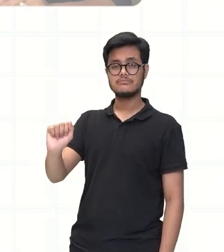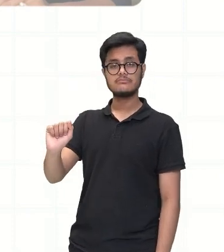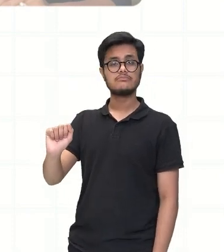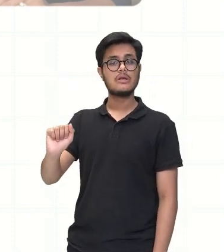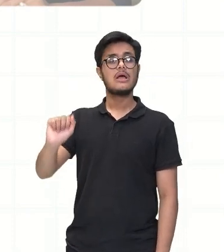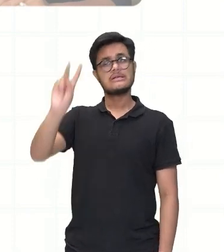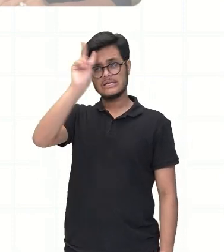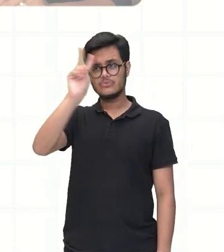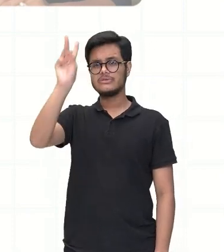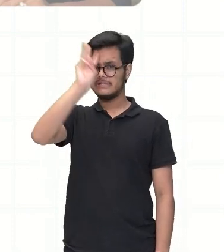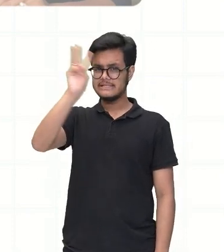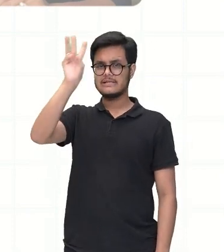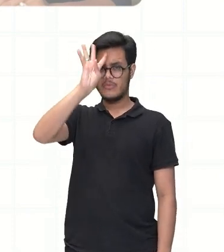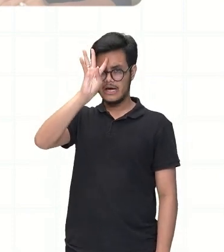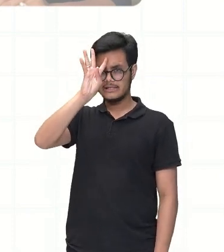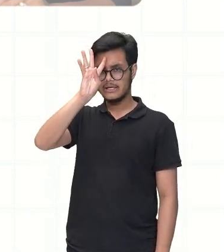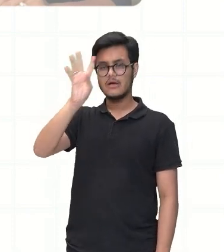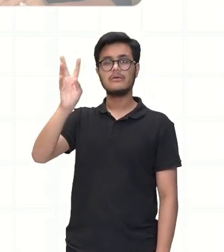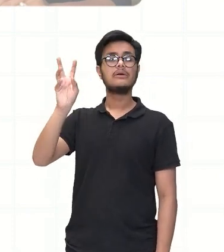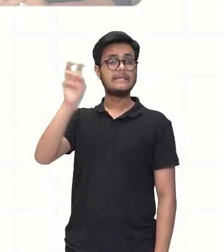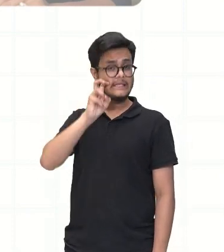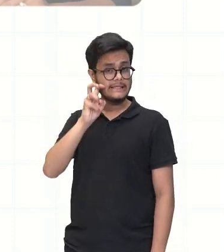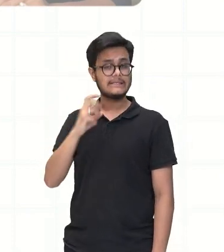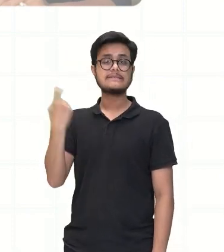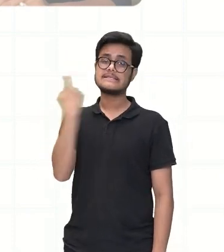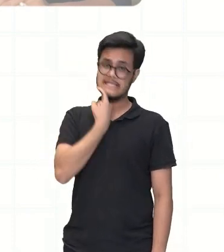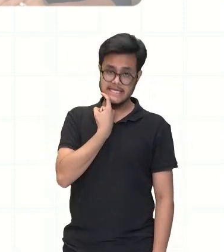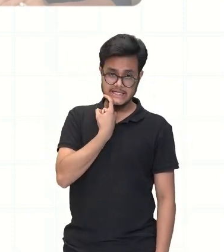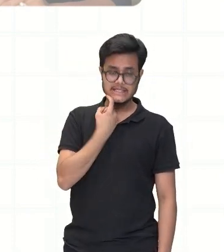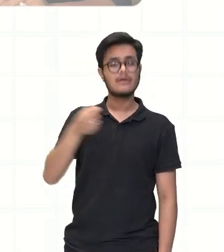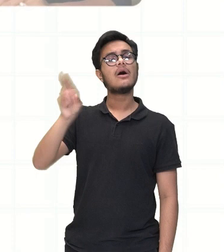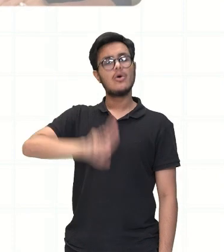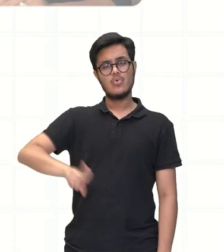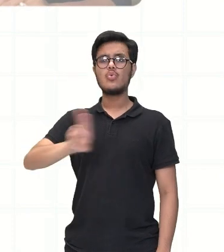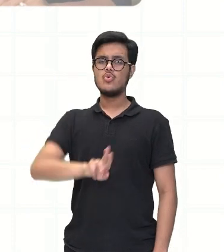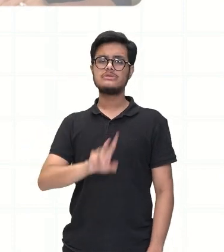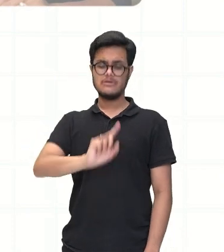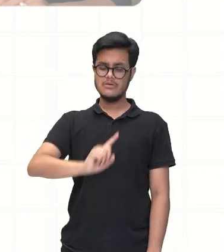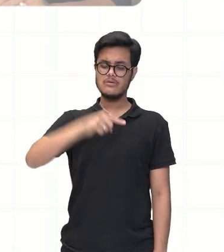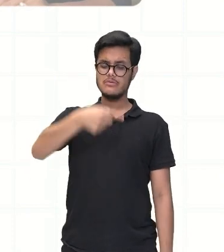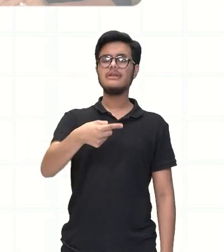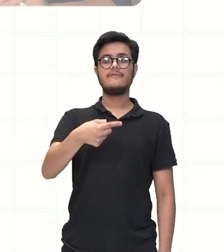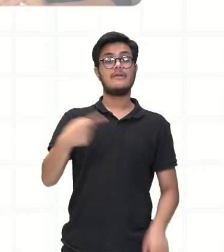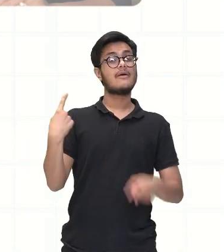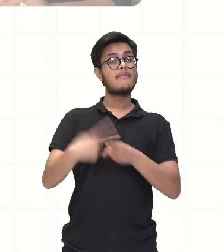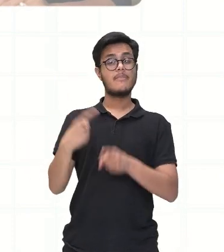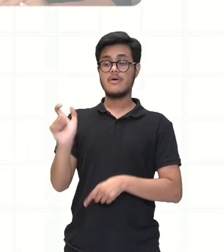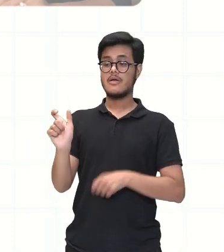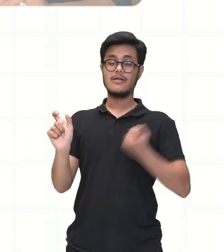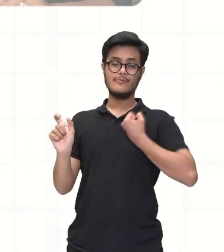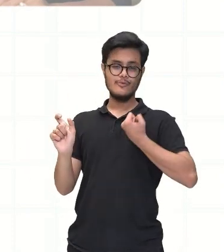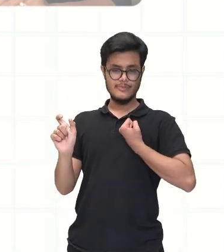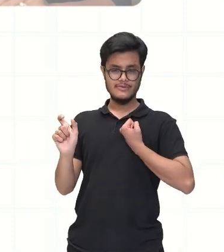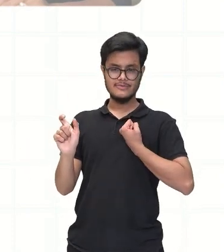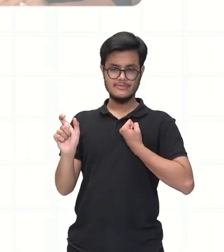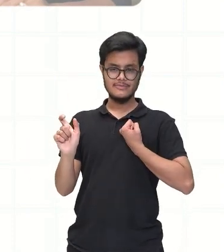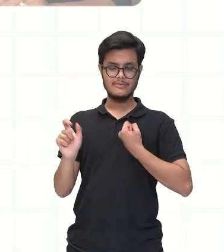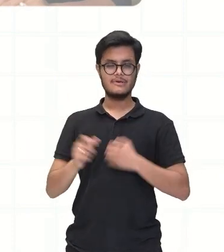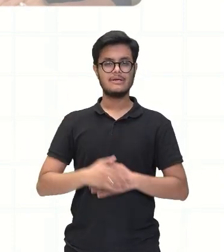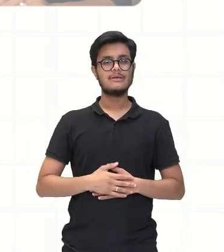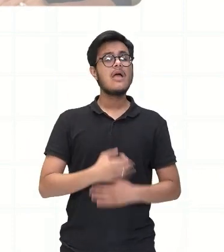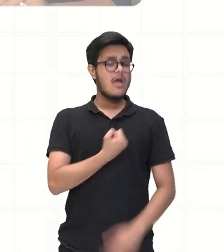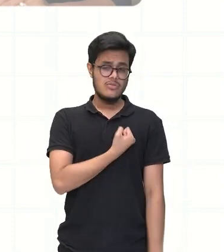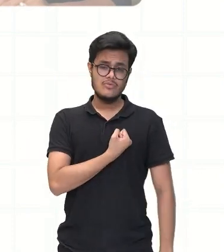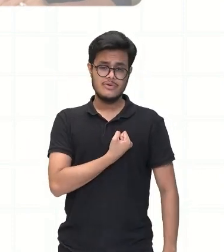terça, quarta-feira, quinta-feira, sexta-feira. Você vai utilizar o hífen, ok?